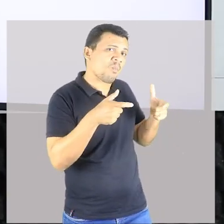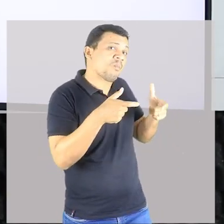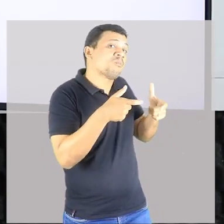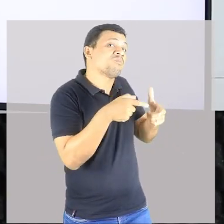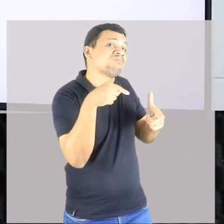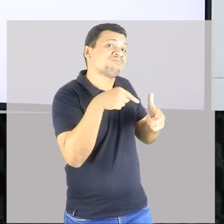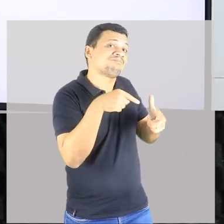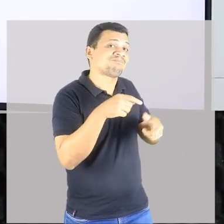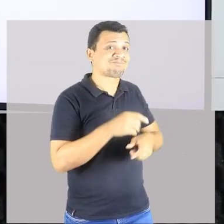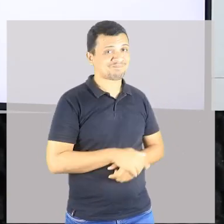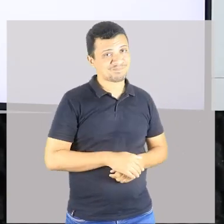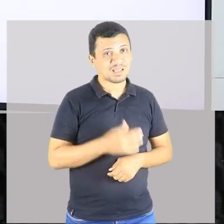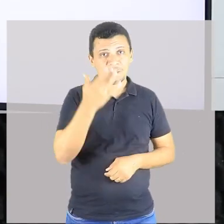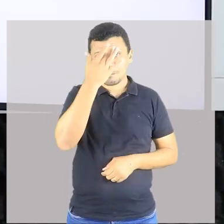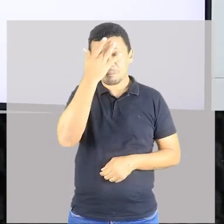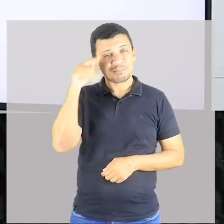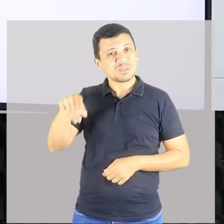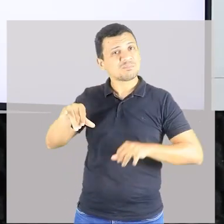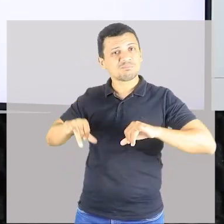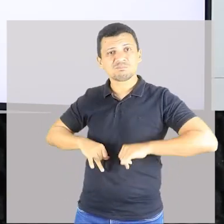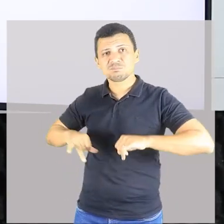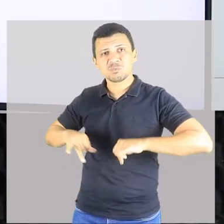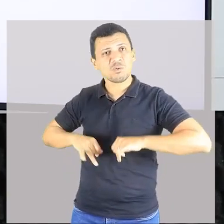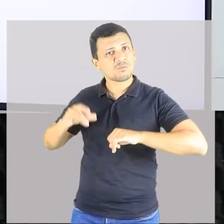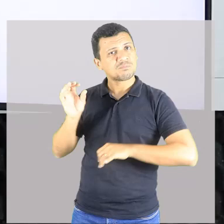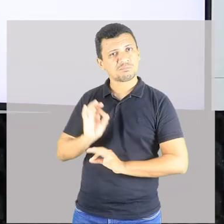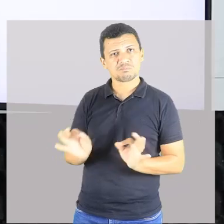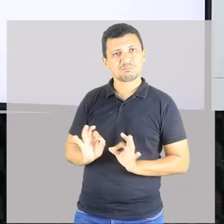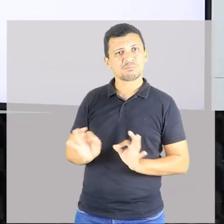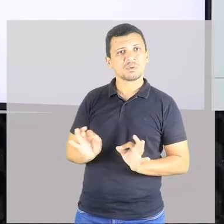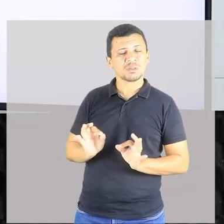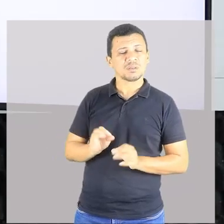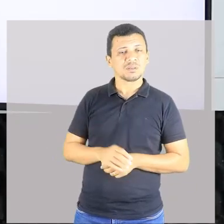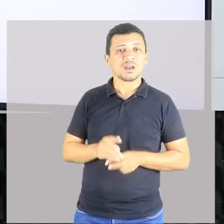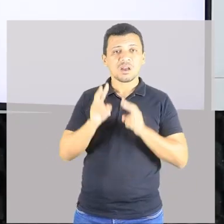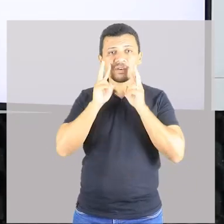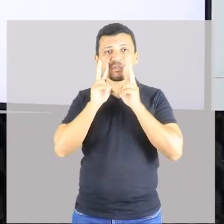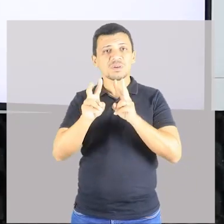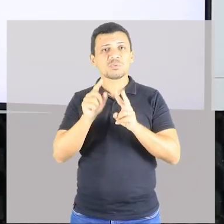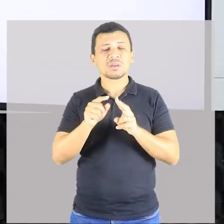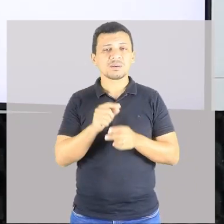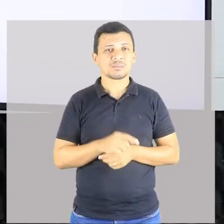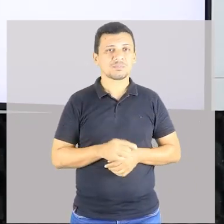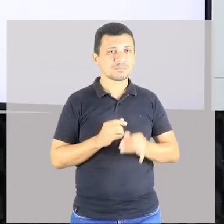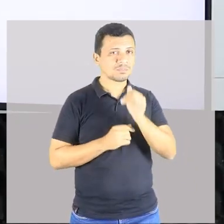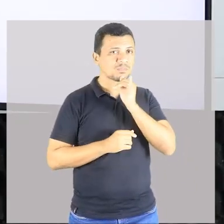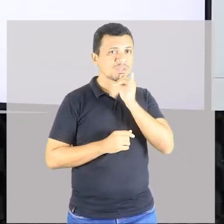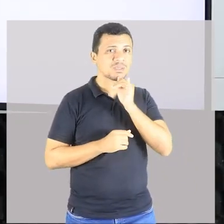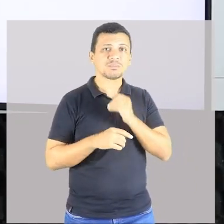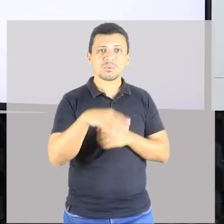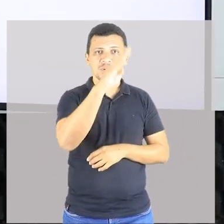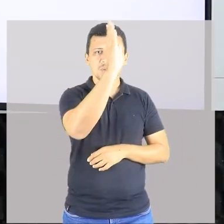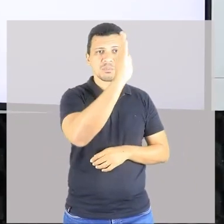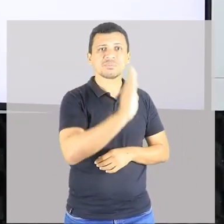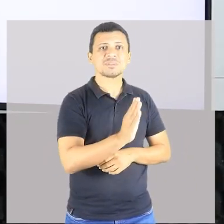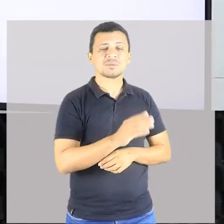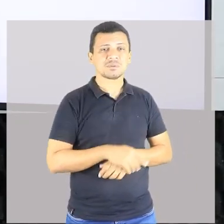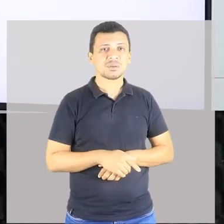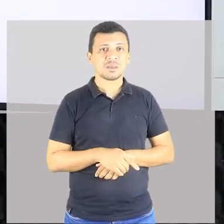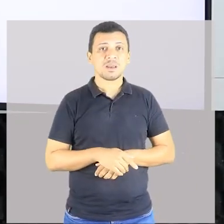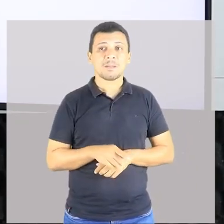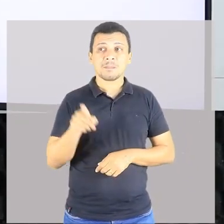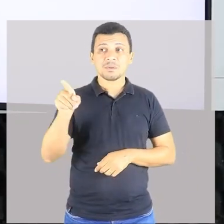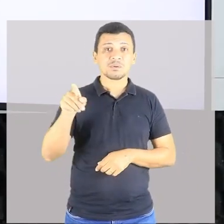que essas pessoas não seriam tão exploradas tão facilmente. A gente pode ver isso no tráfico de pessoas. Vamos pegar aqui a realidade do Brasil. Muita gente vem de